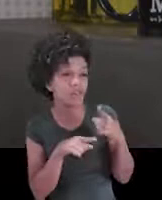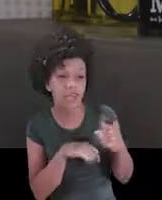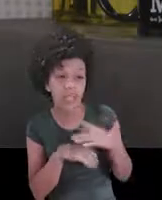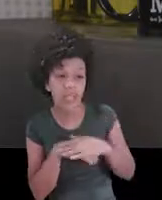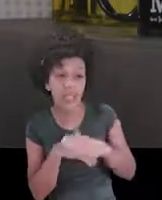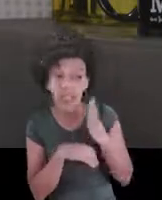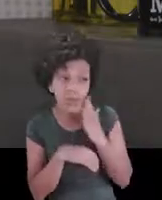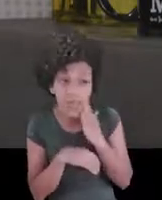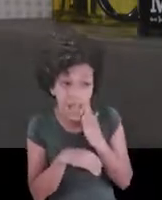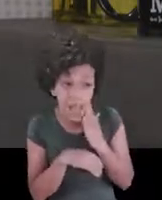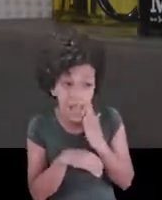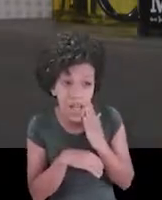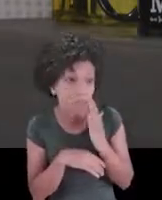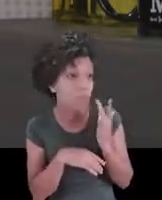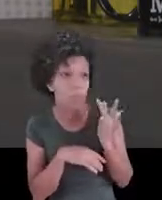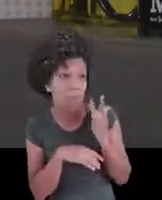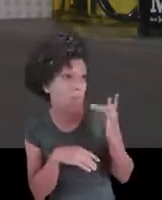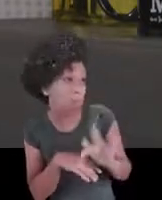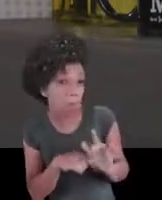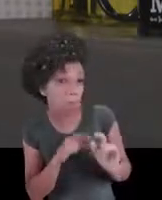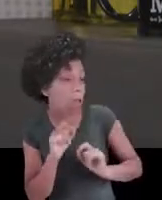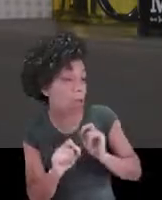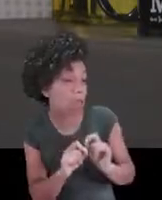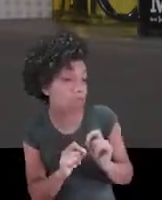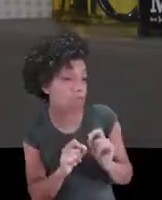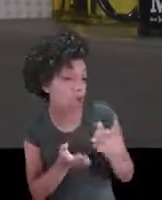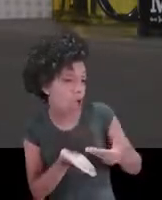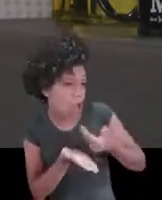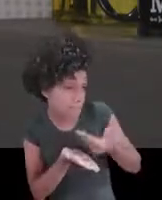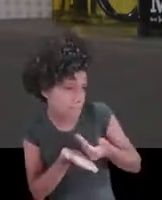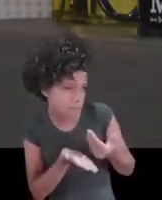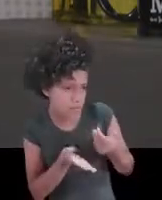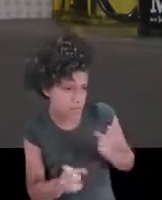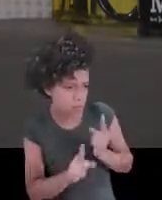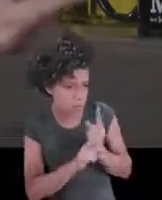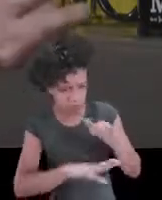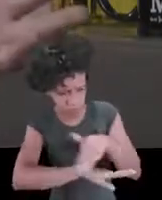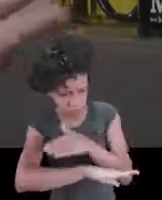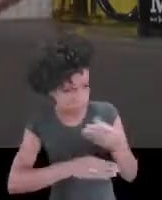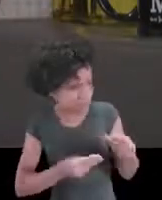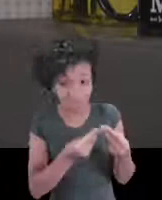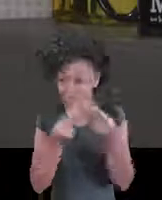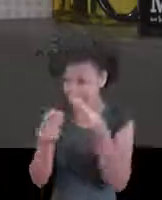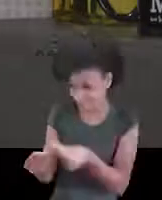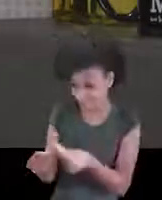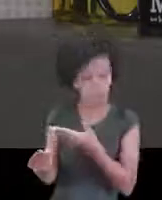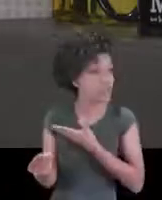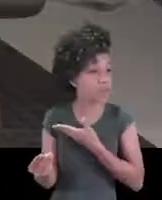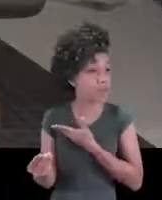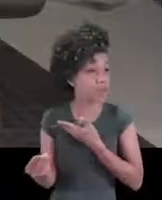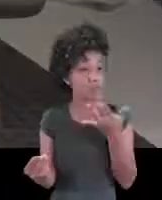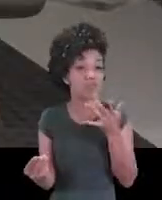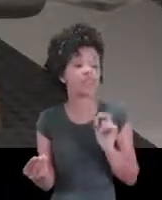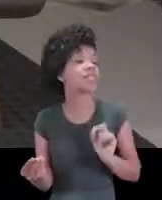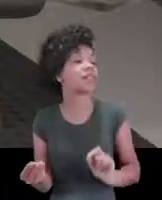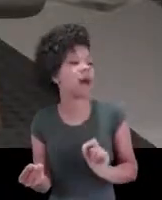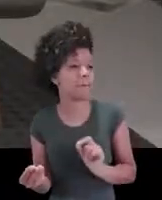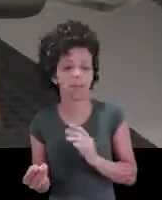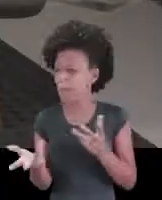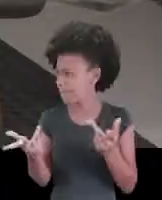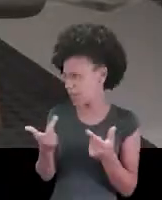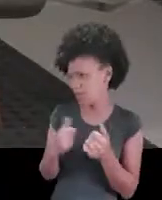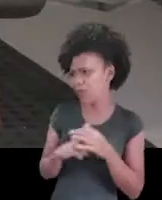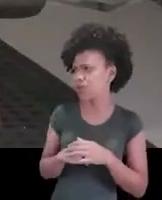você não saiba a fonte é a mesma coisa você encontrar um prato de comida na rua e oferecer aos seus amigos e aos seus